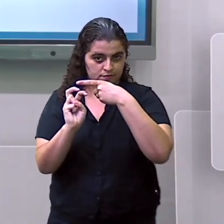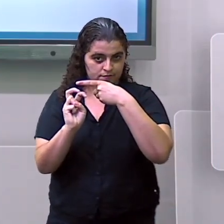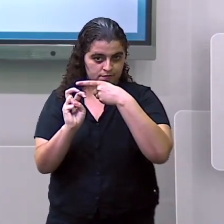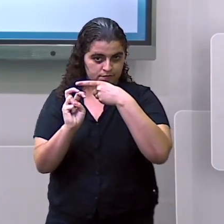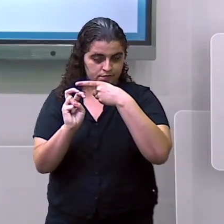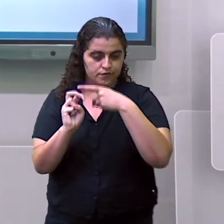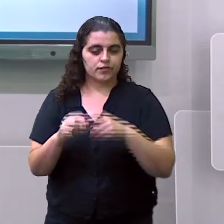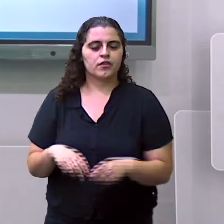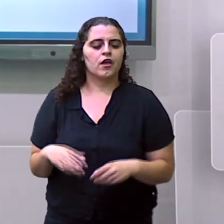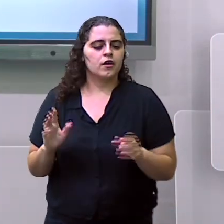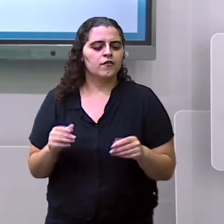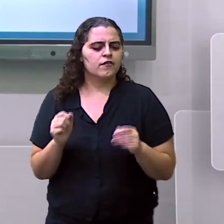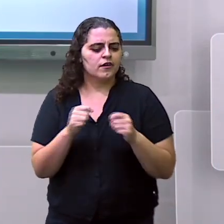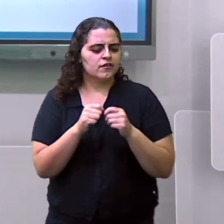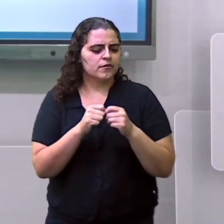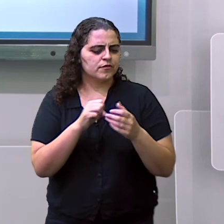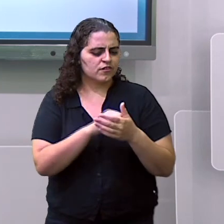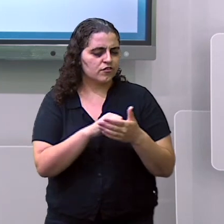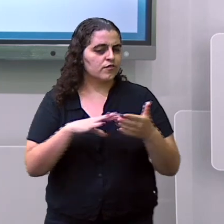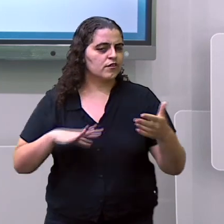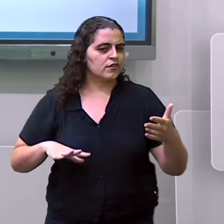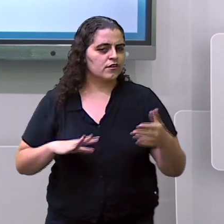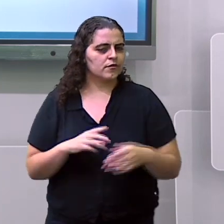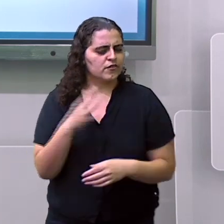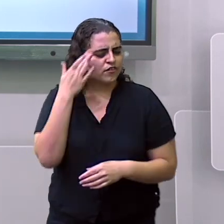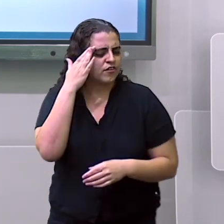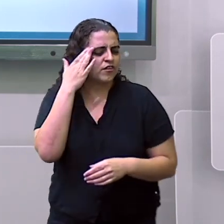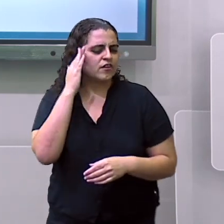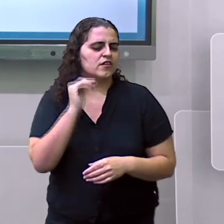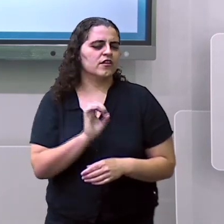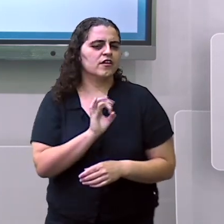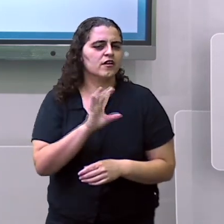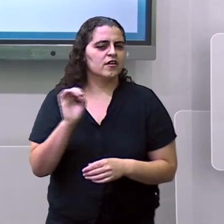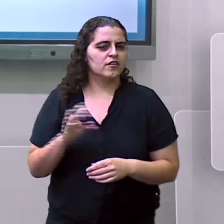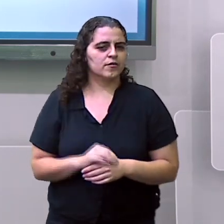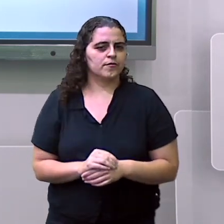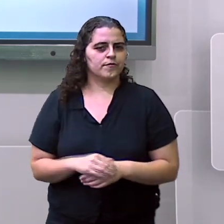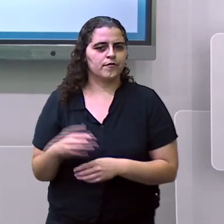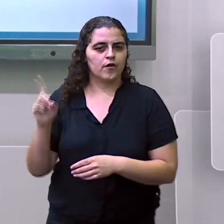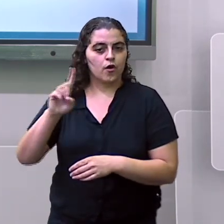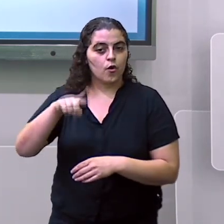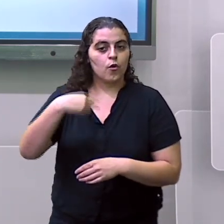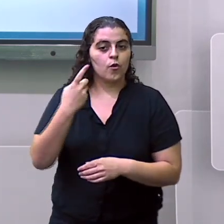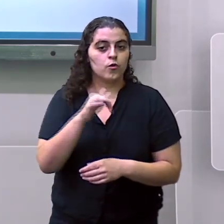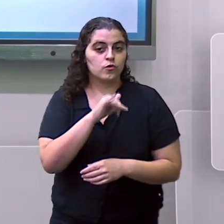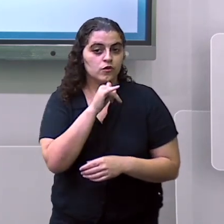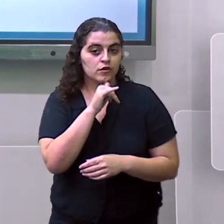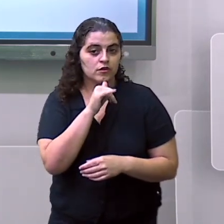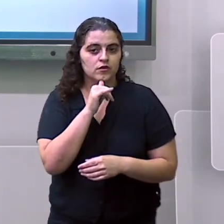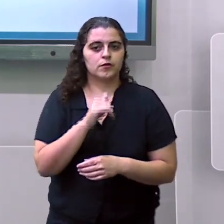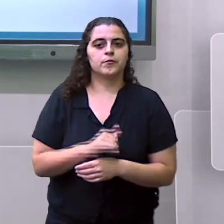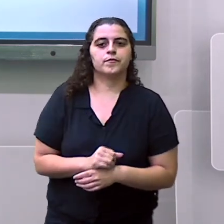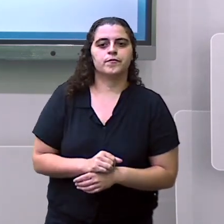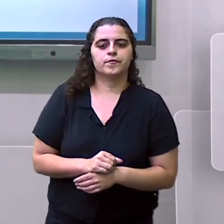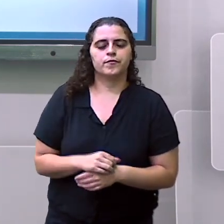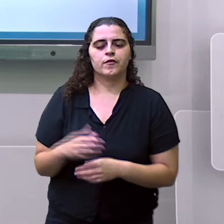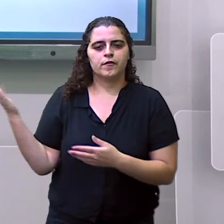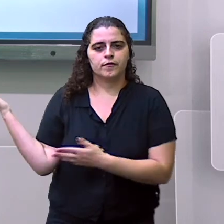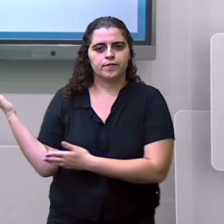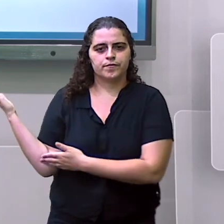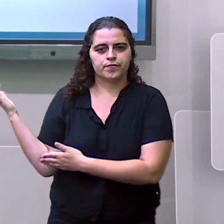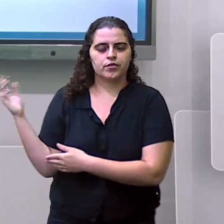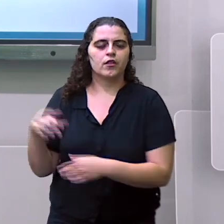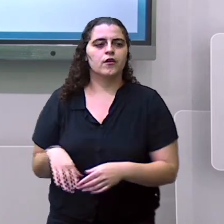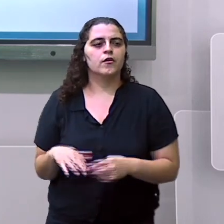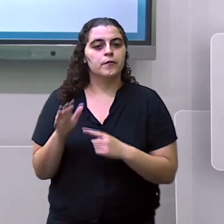as atividades, que nós vamos, então, entender cada uma dessas frações. Agora, vamos fazer aqui a relação entre